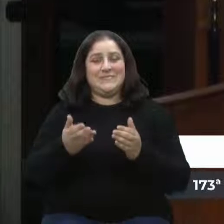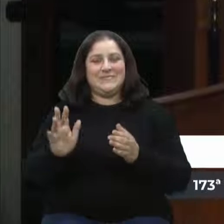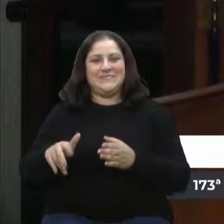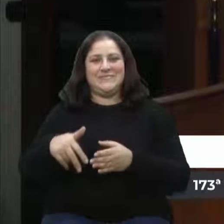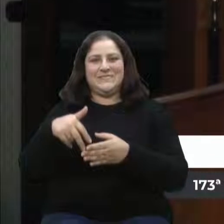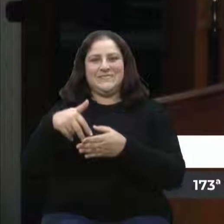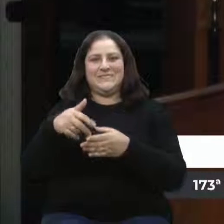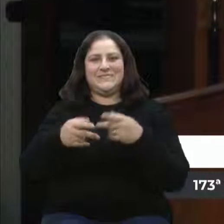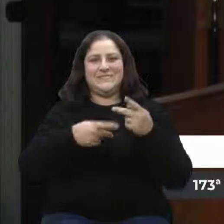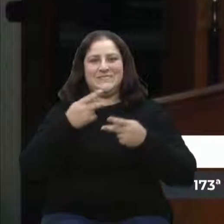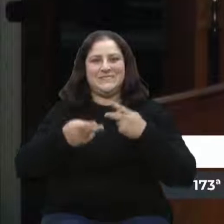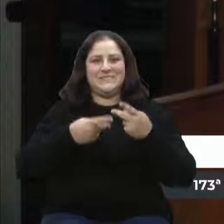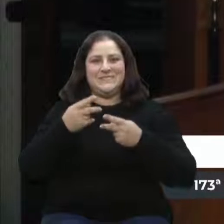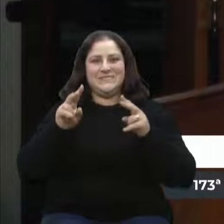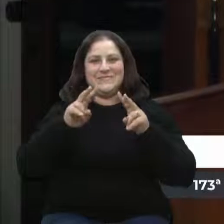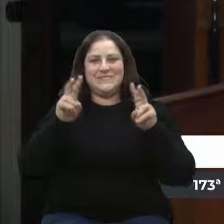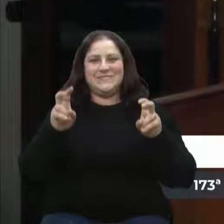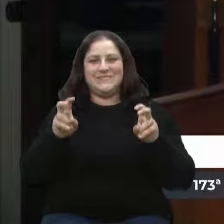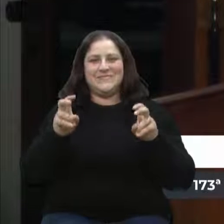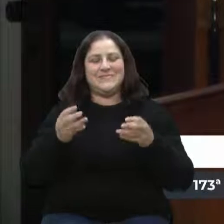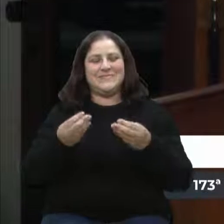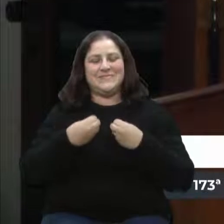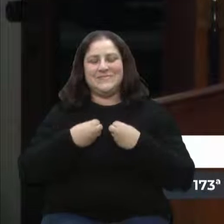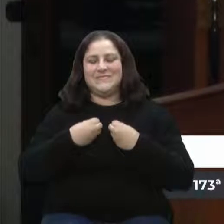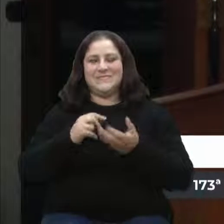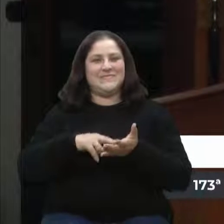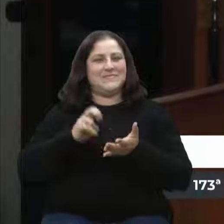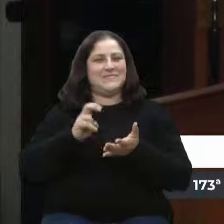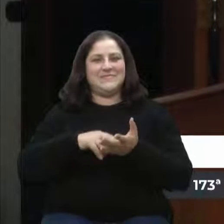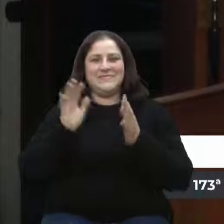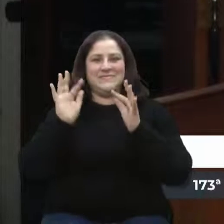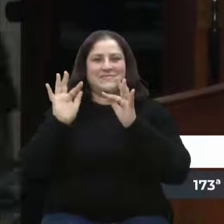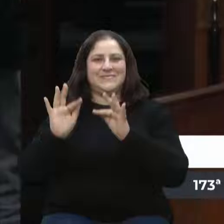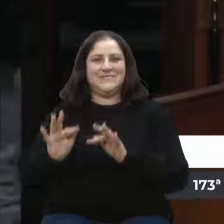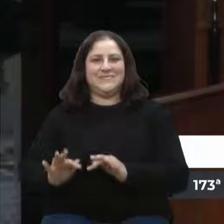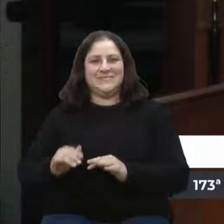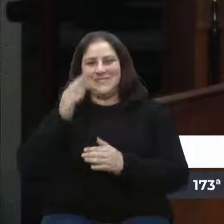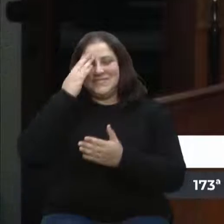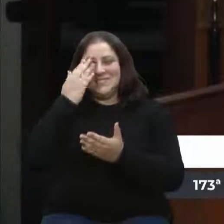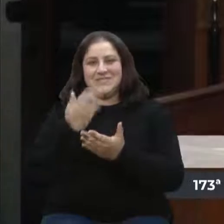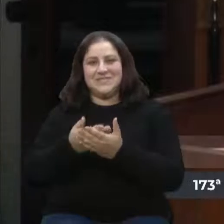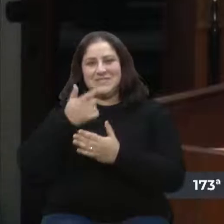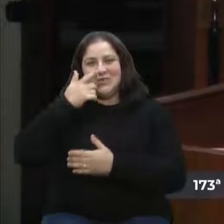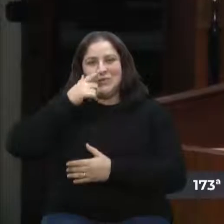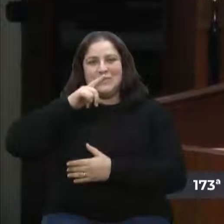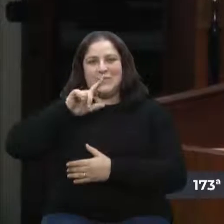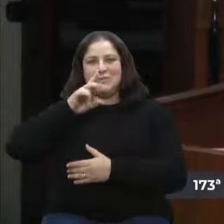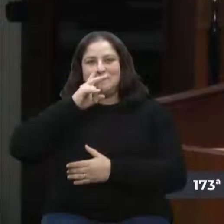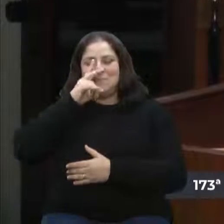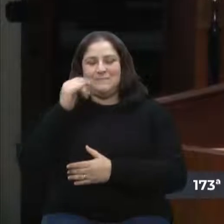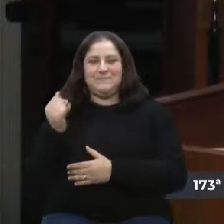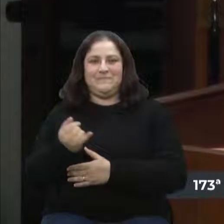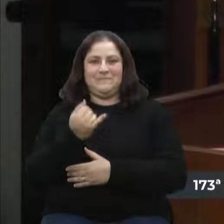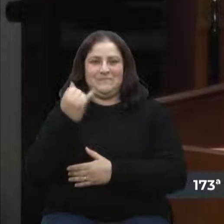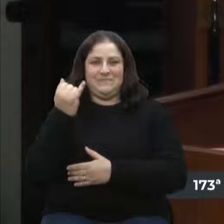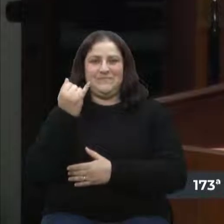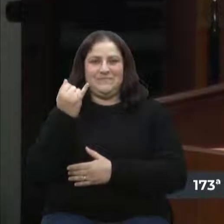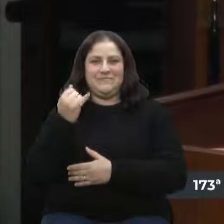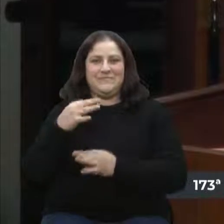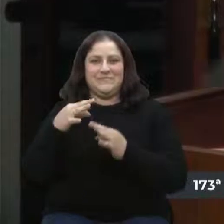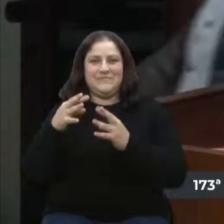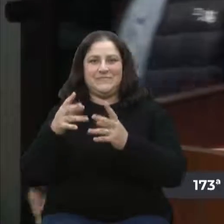tribuna para falar de um assunto que me deixa muito feliz e que é, sem dúvida alguma, uma conquista muito importante para